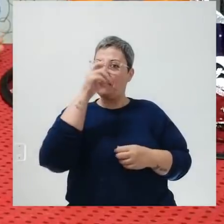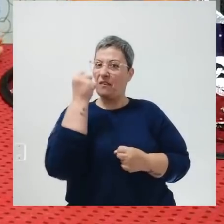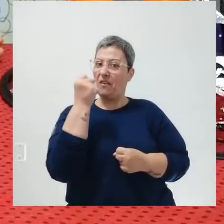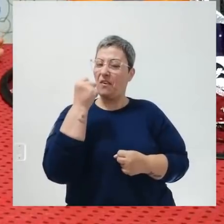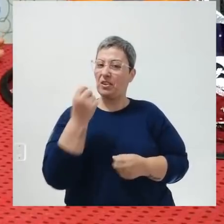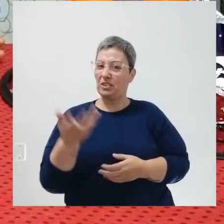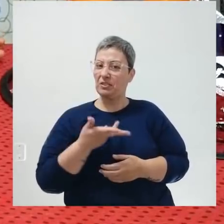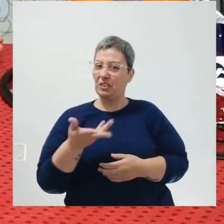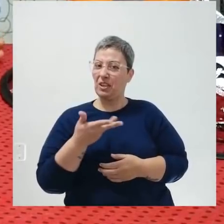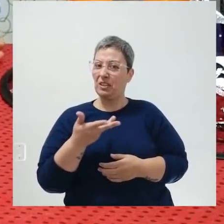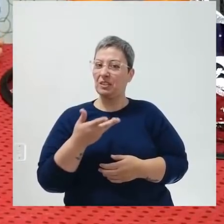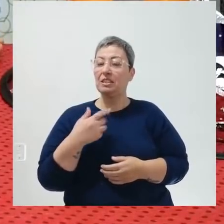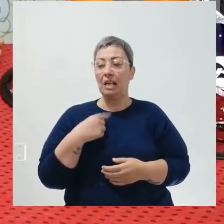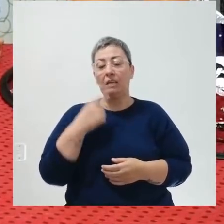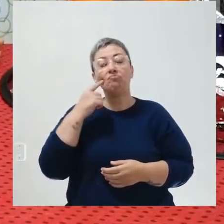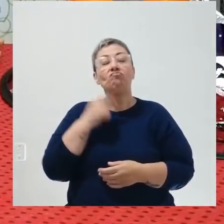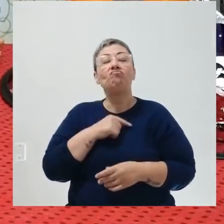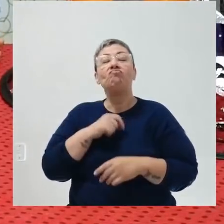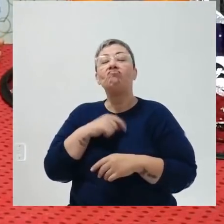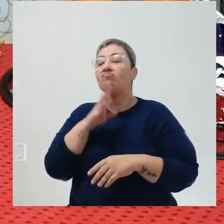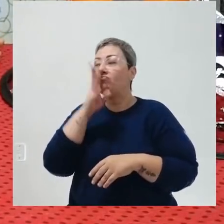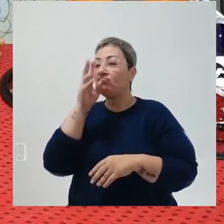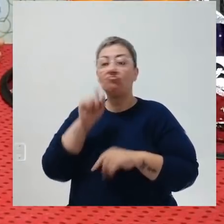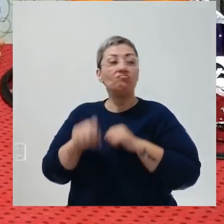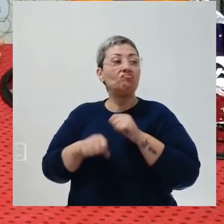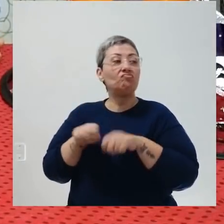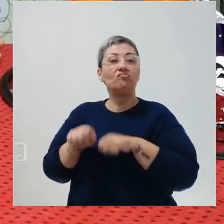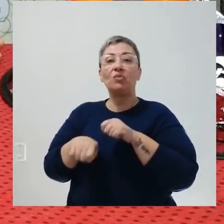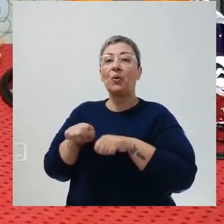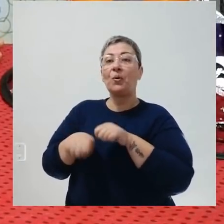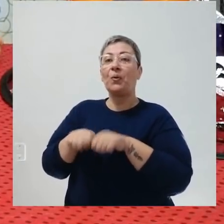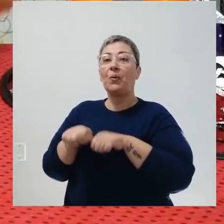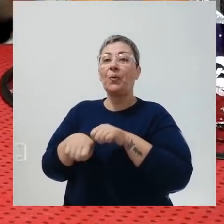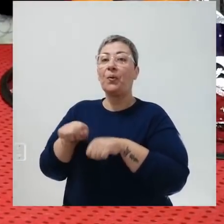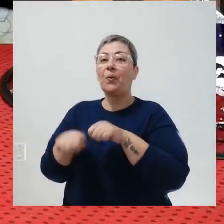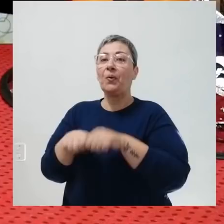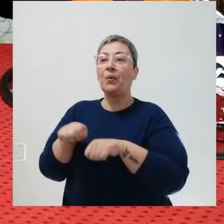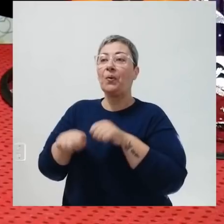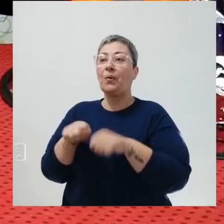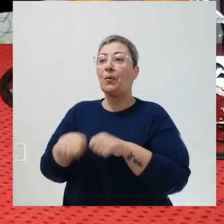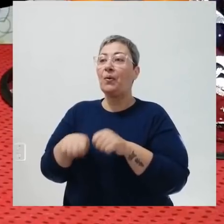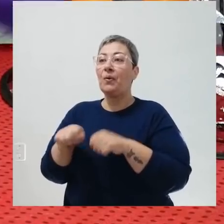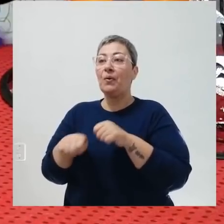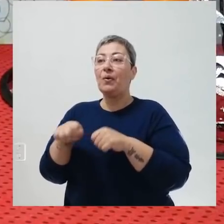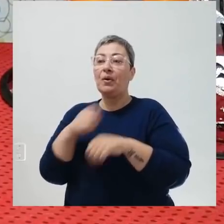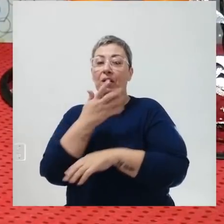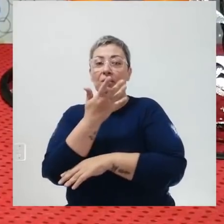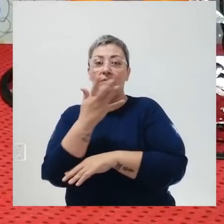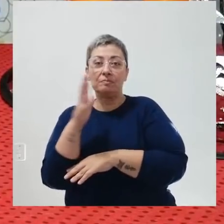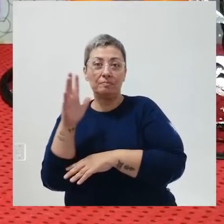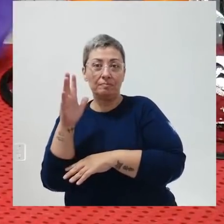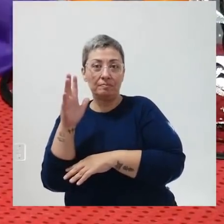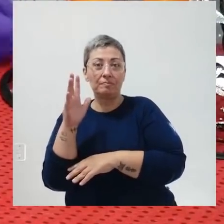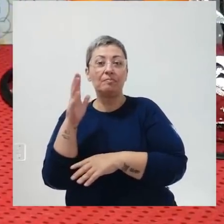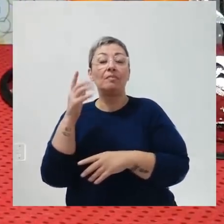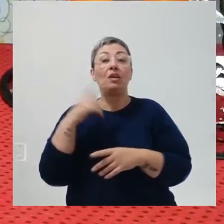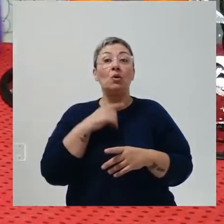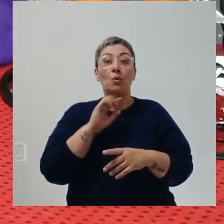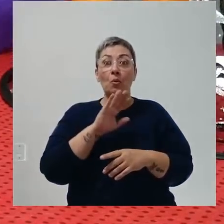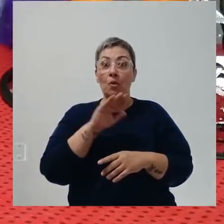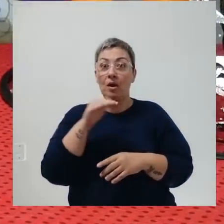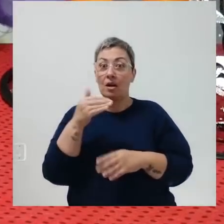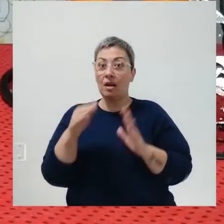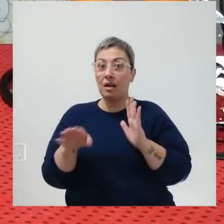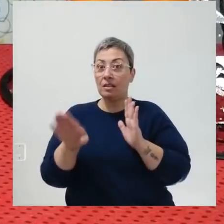veloz. E foi o que ele fez. Saiu caminhando para chegar naquela floresta. E quando